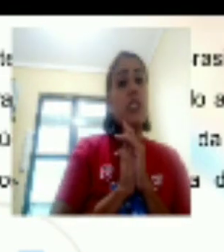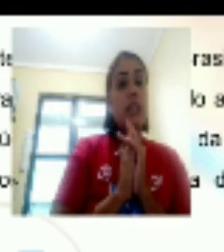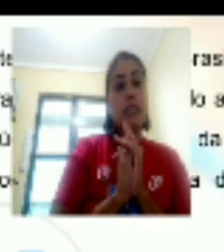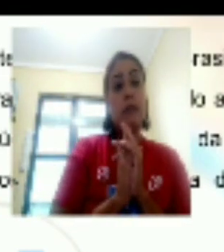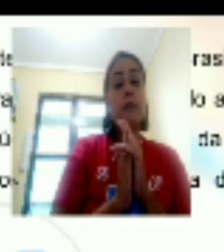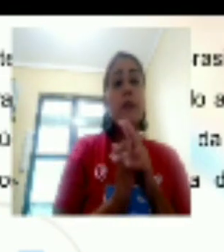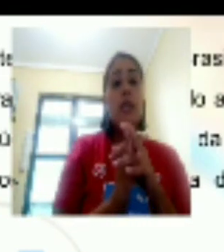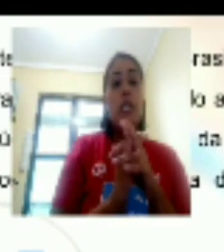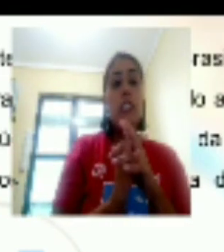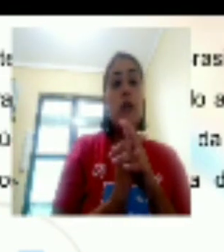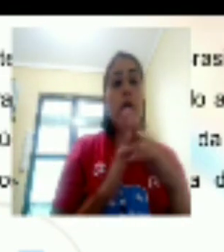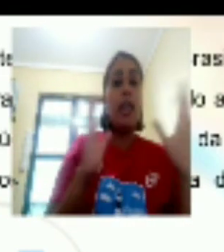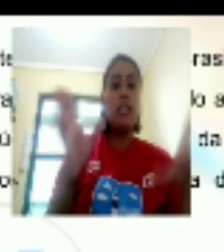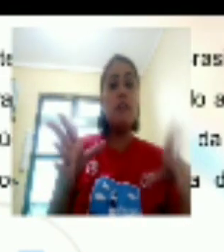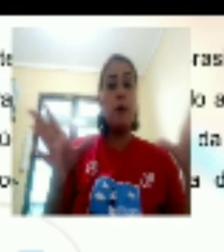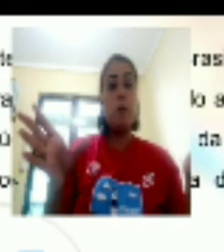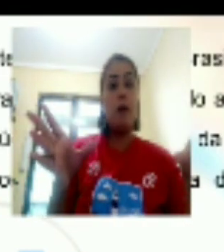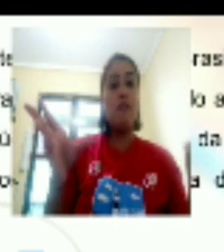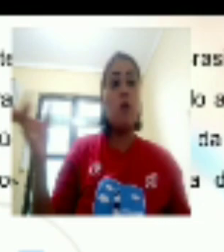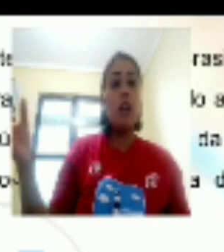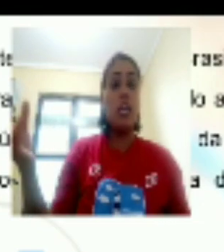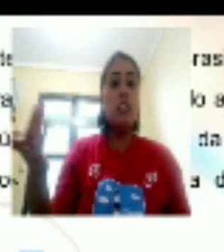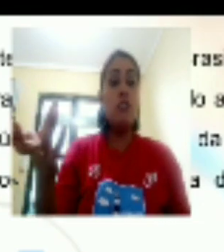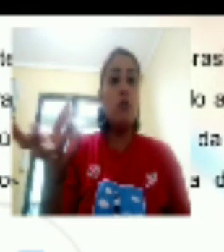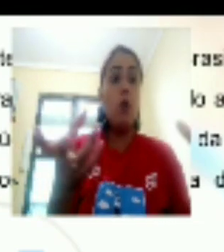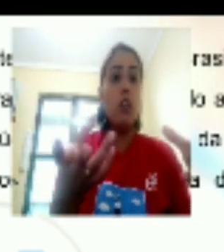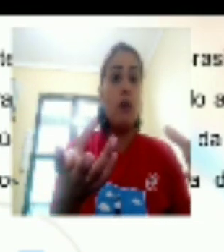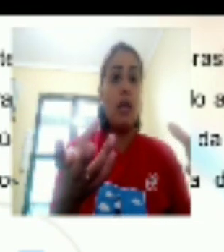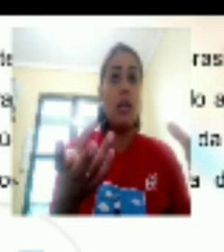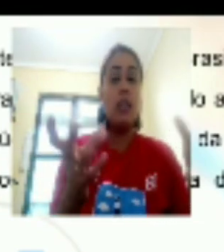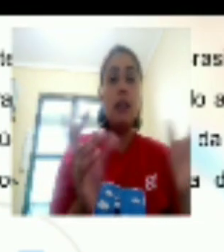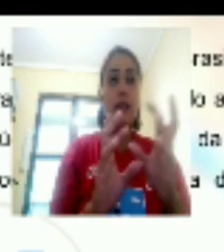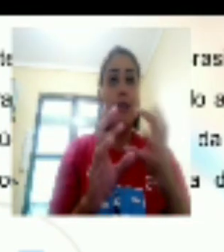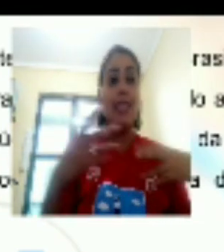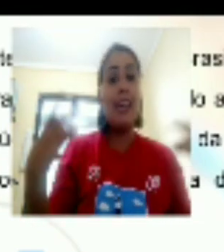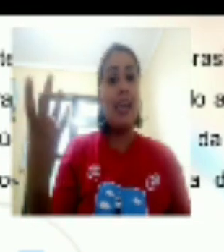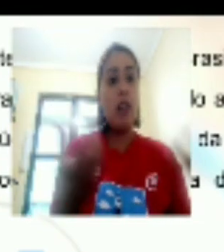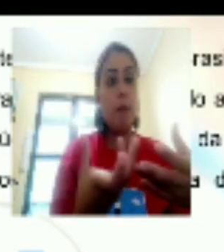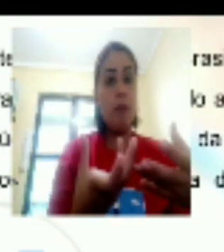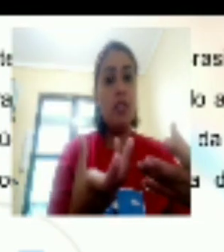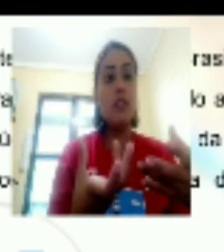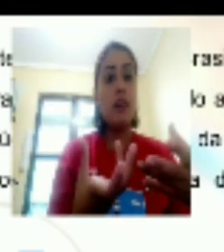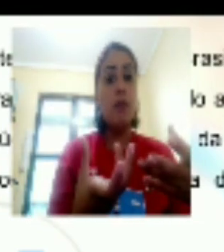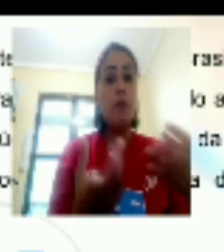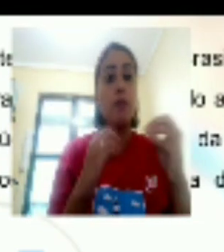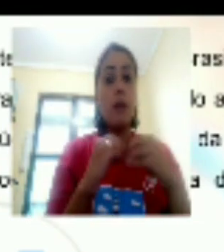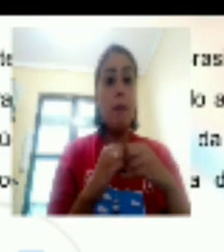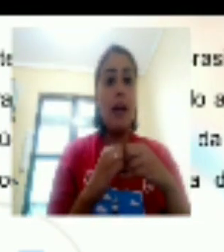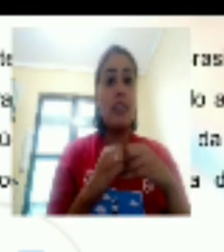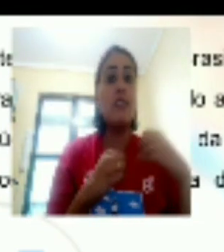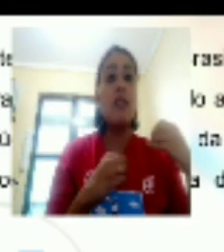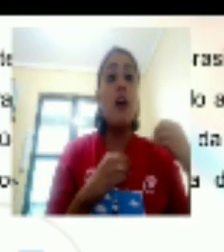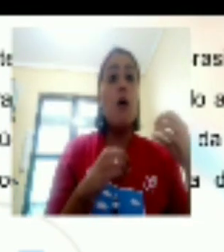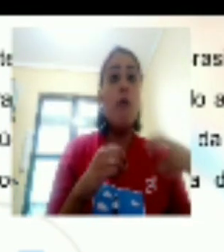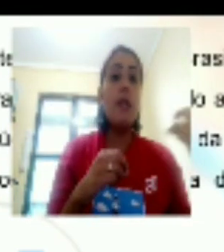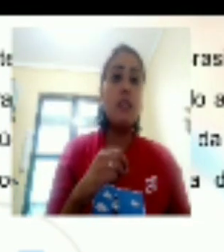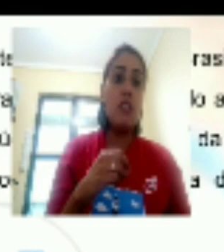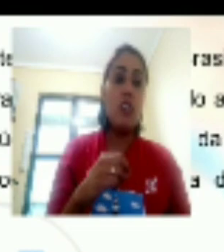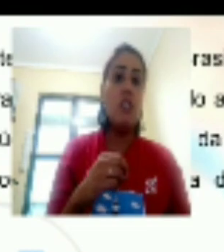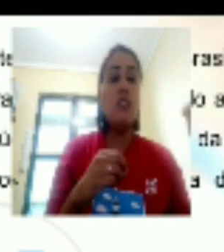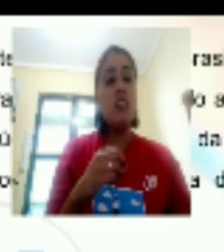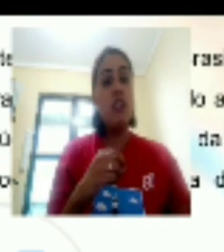determinada comunidade. Então, ele se preocupava com aquele surto ali daquela população. Mas